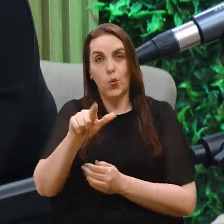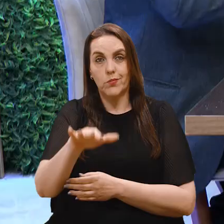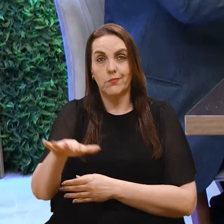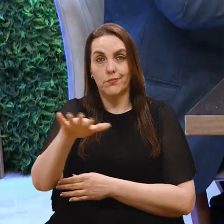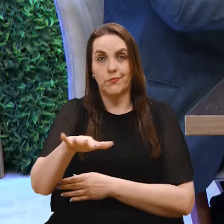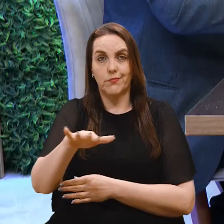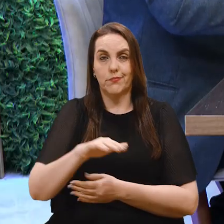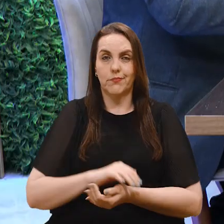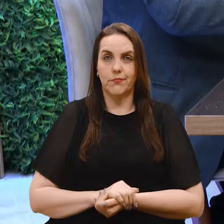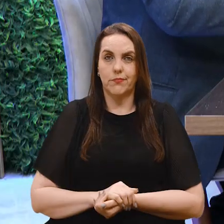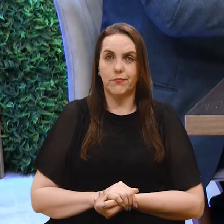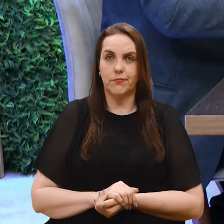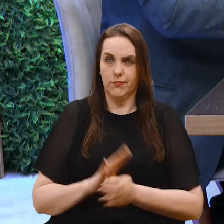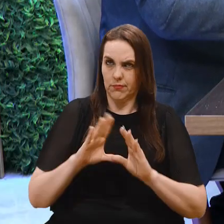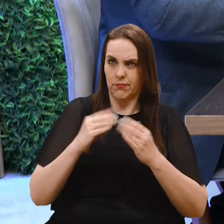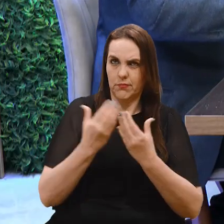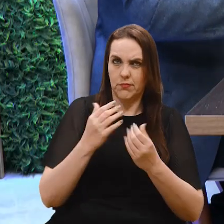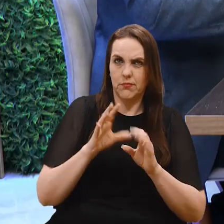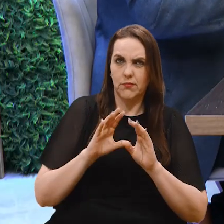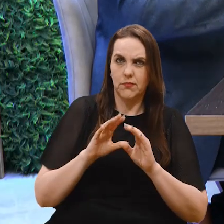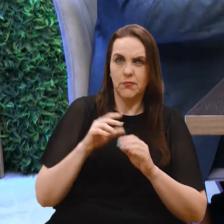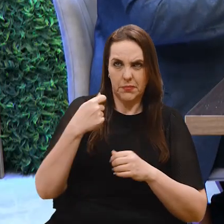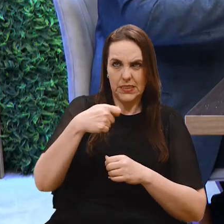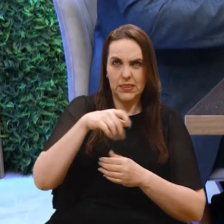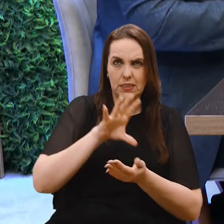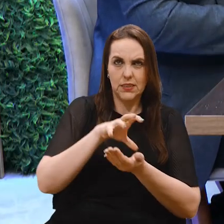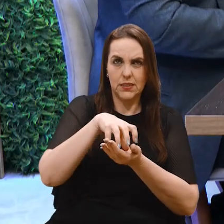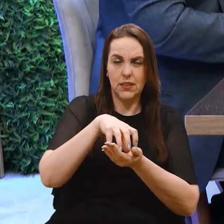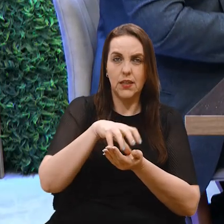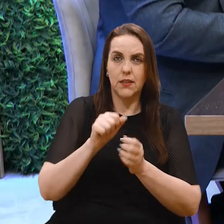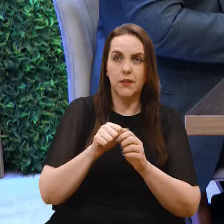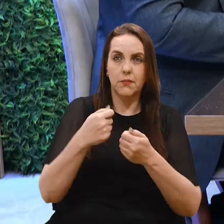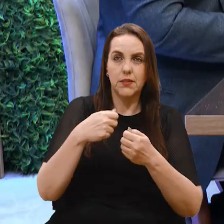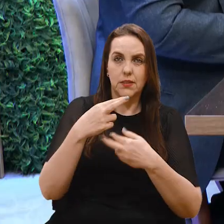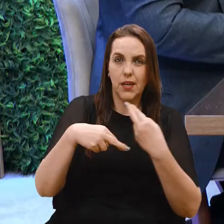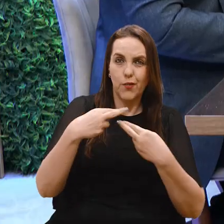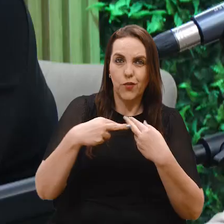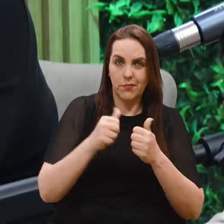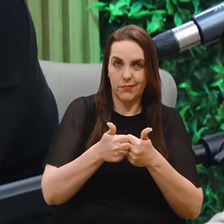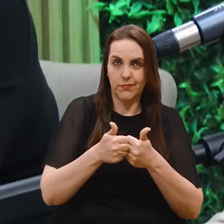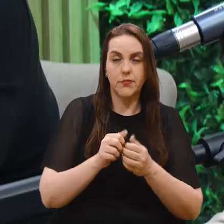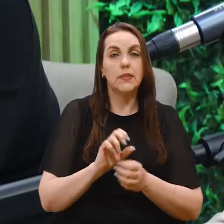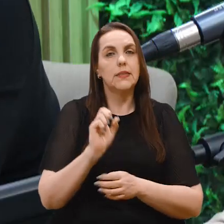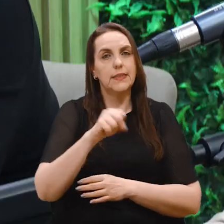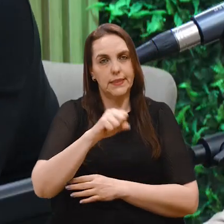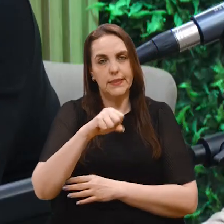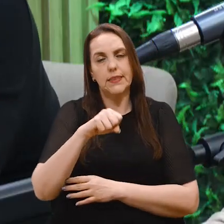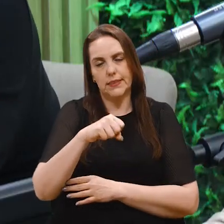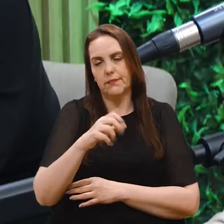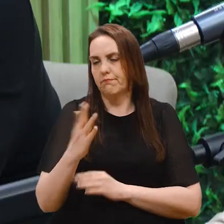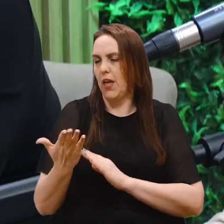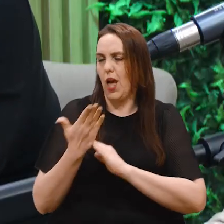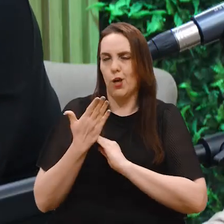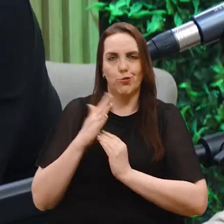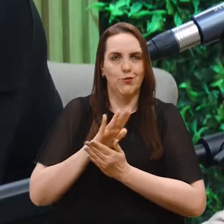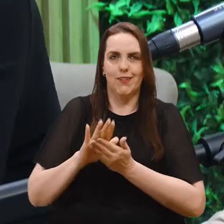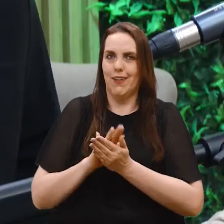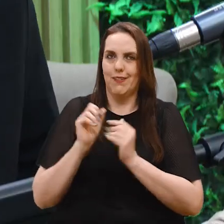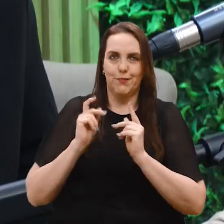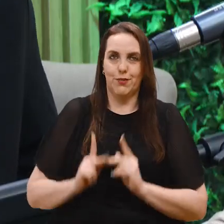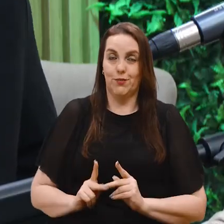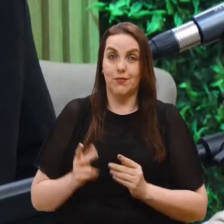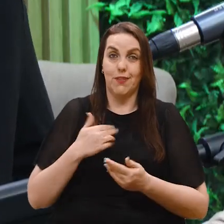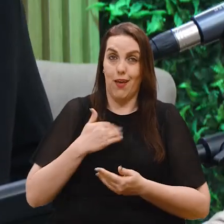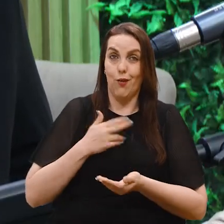Mas o próprio centro comunitário também precisaria de algumas ampliações, né? Precisa. A gente não tem ajuda de ninguém. Eu